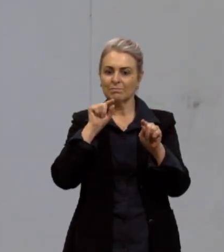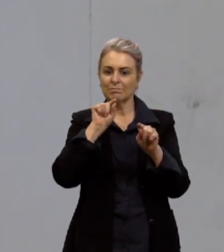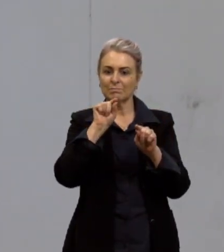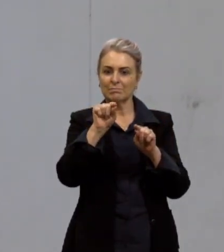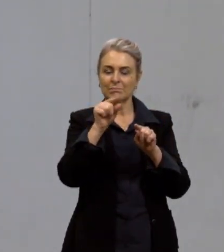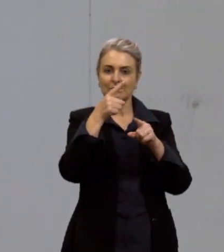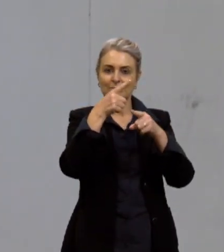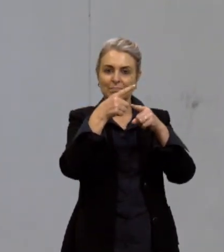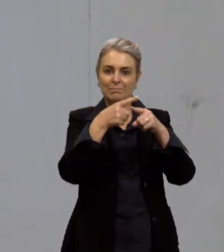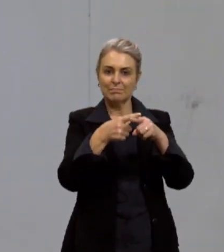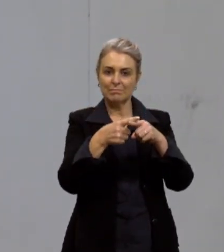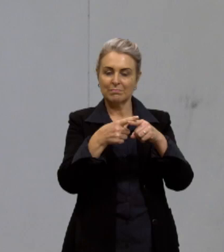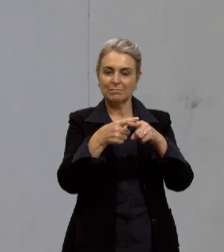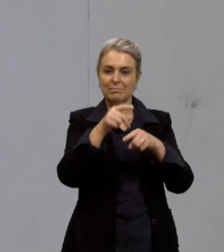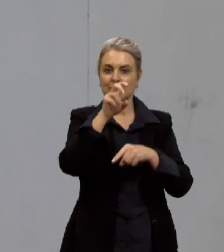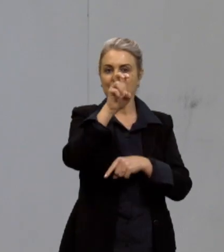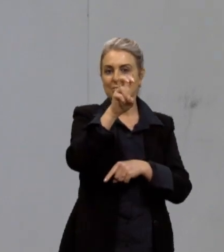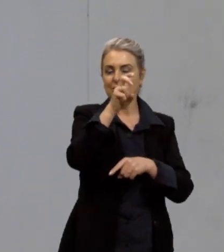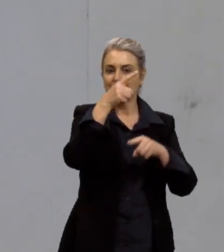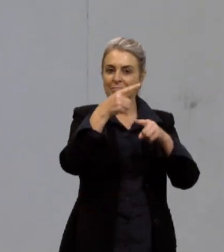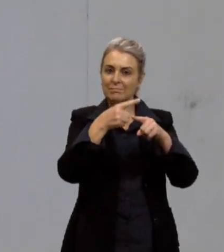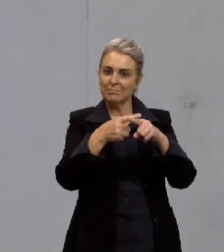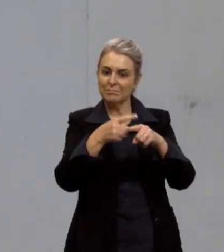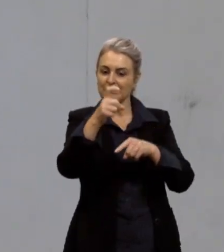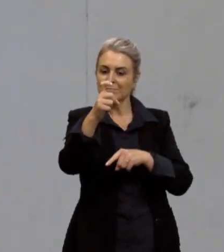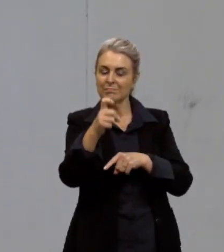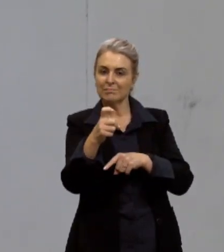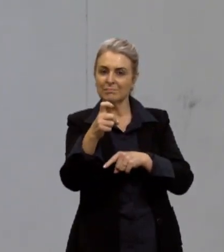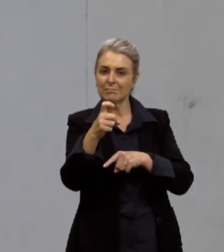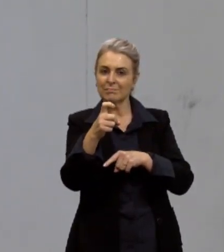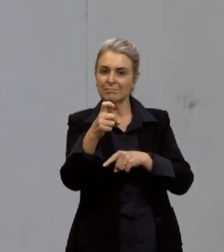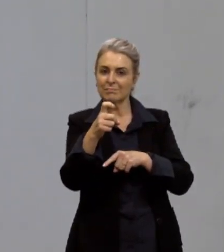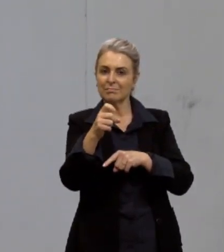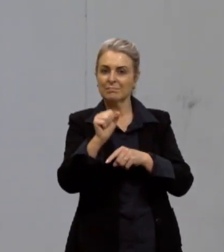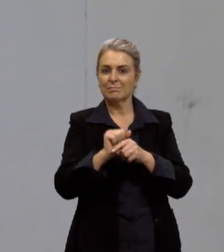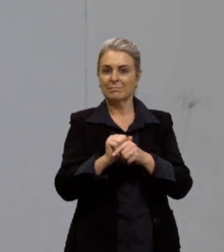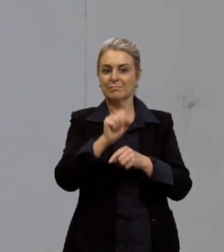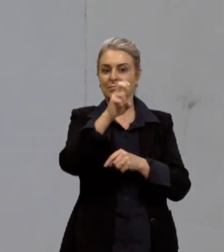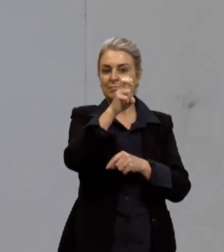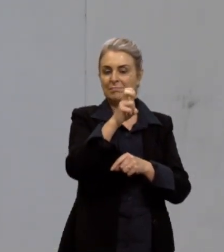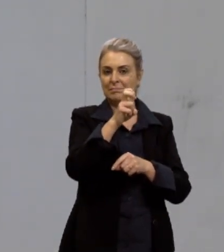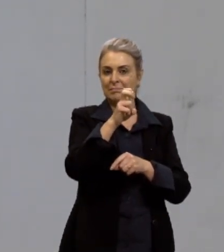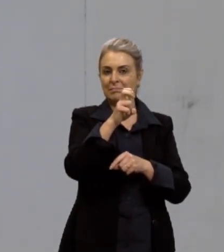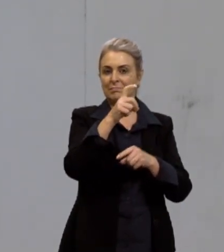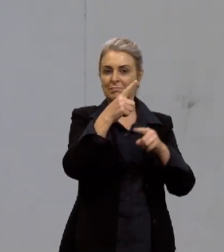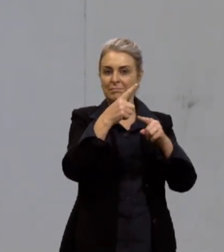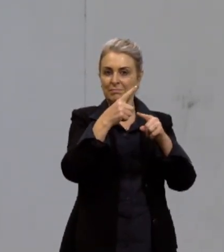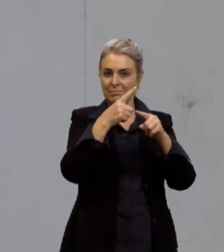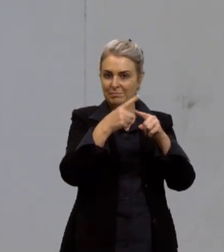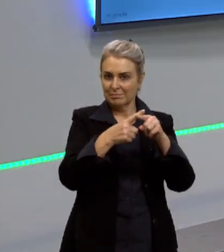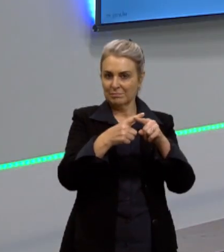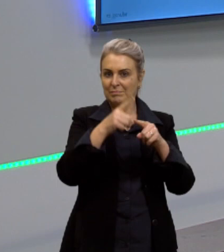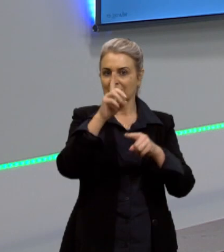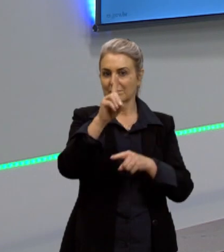vezes. Então, 5 vezes o x e 5 vezes o